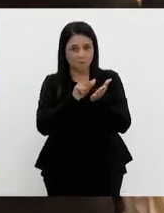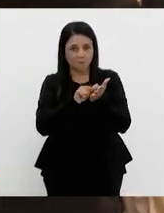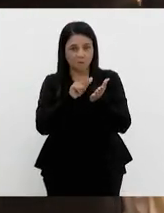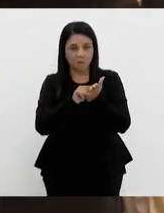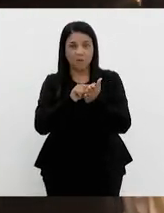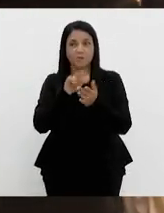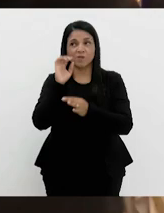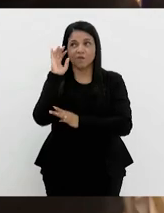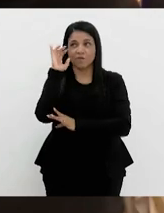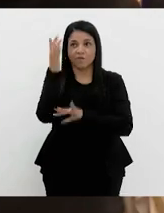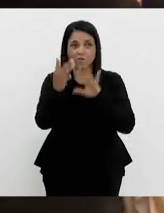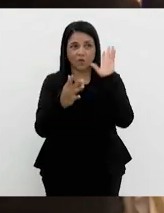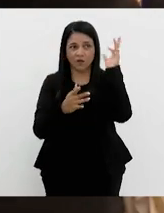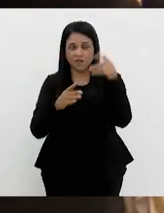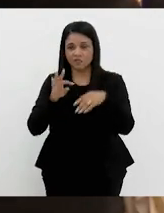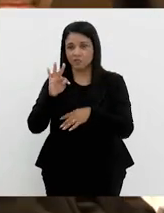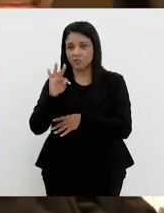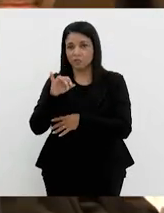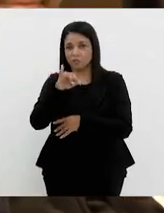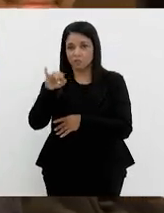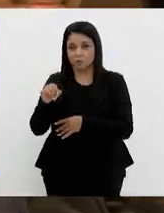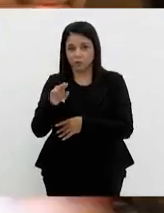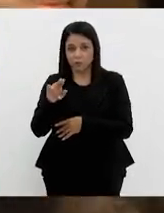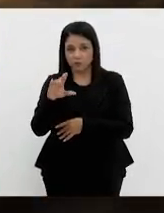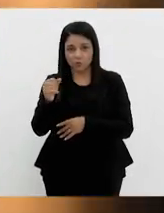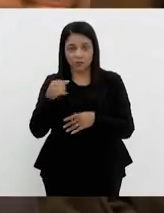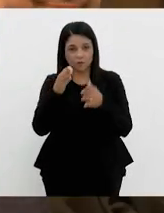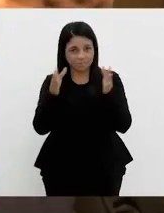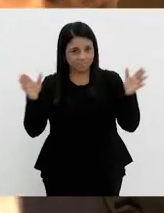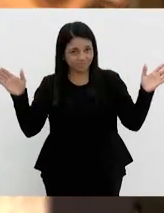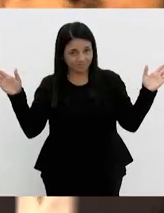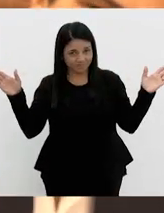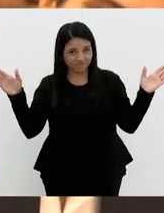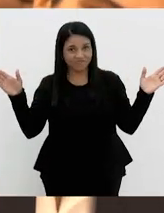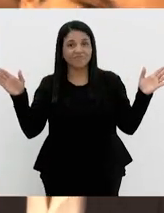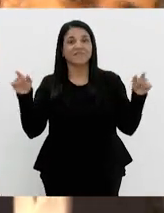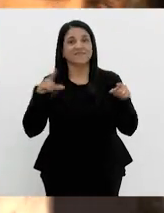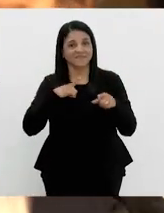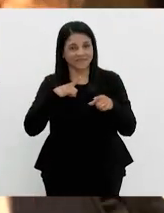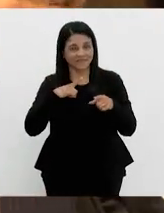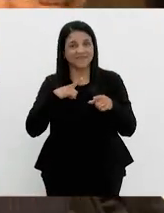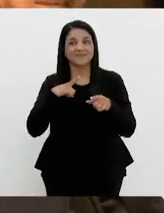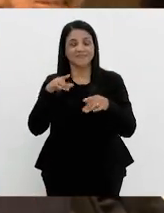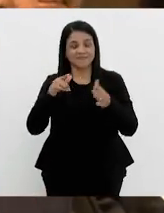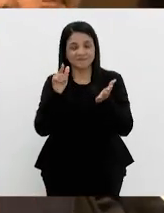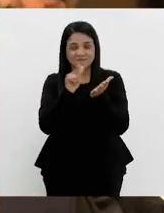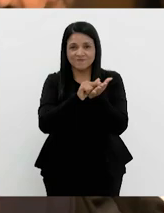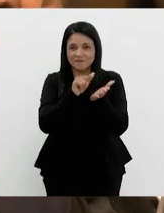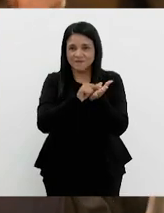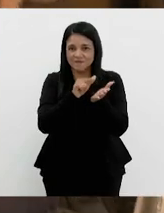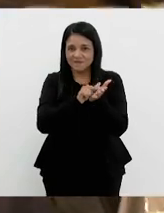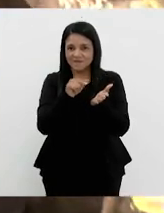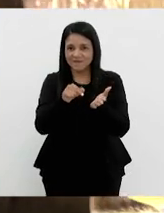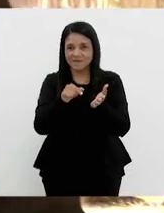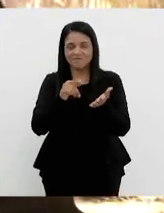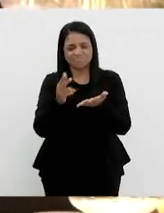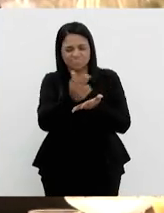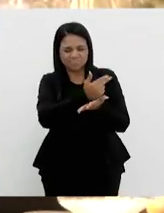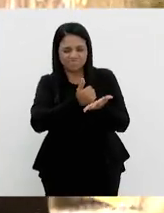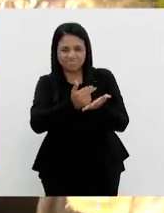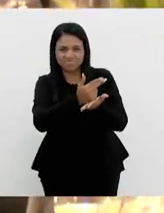Tijuca onde se insere o nosso Cristo Redentor e essa folha é bord ara aqui